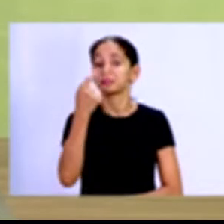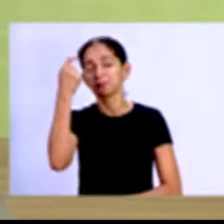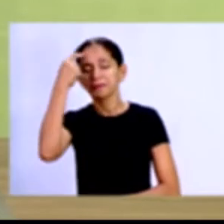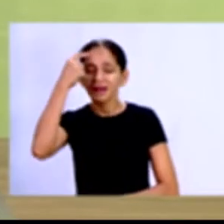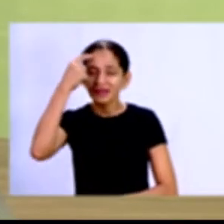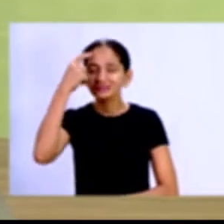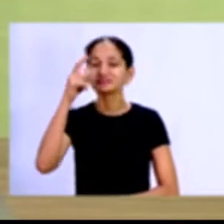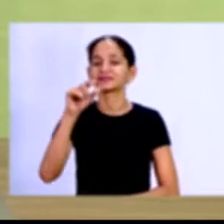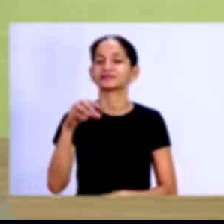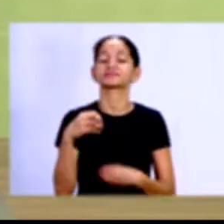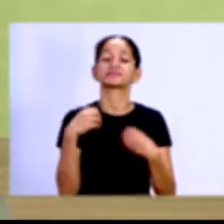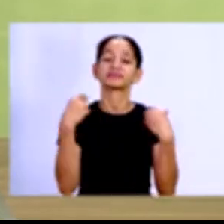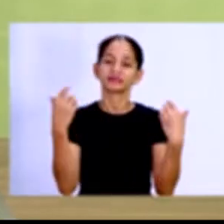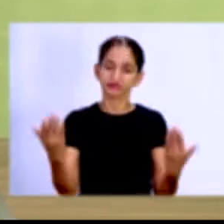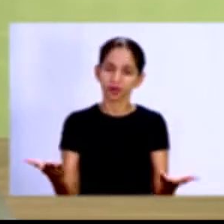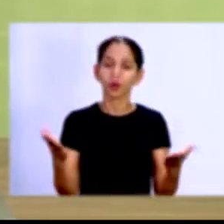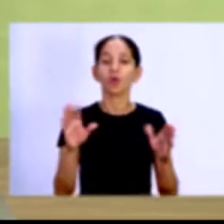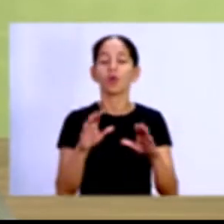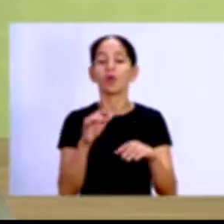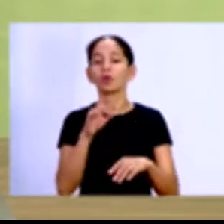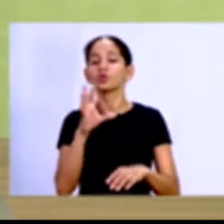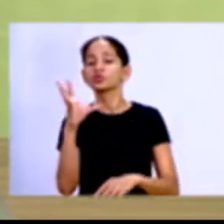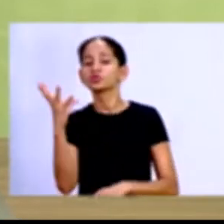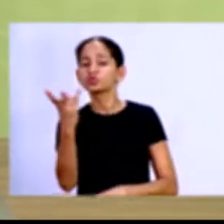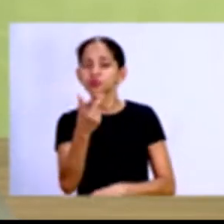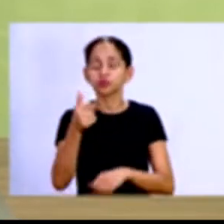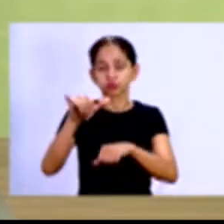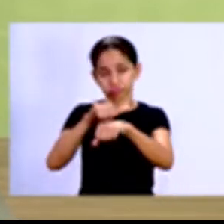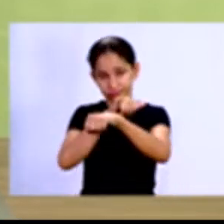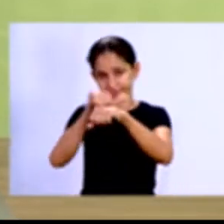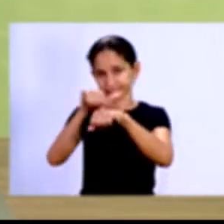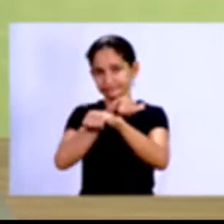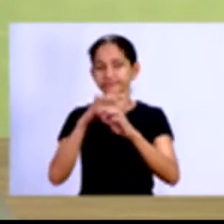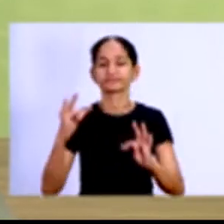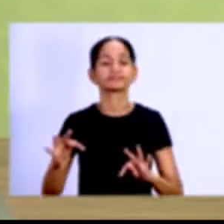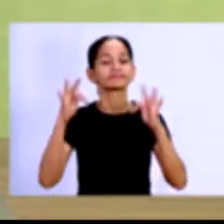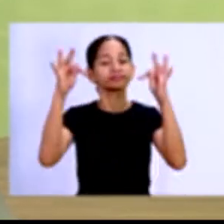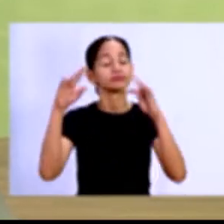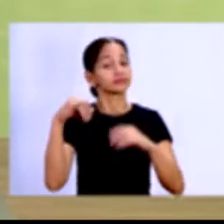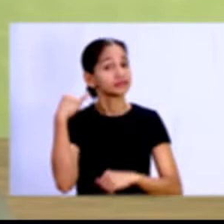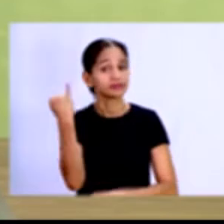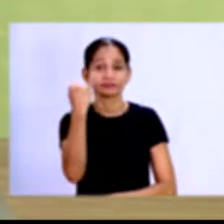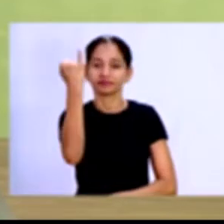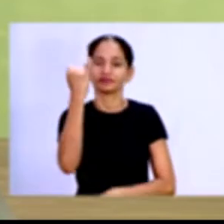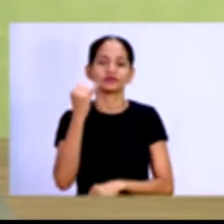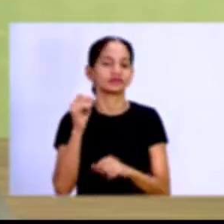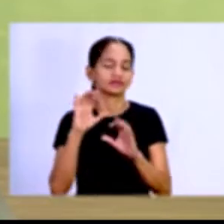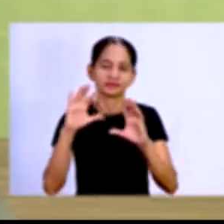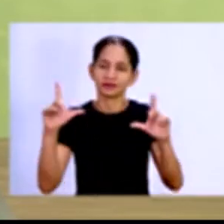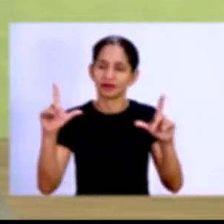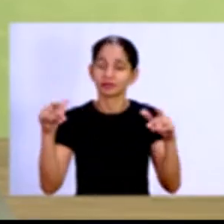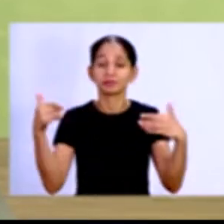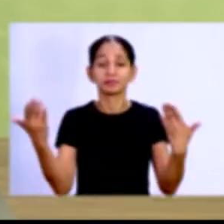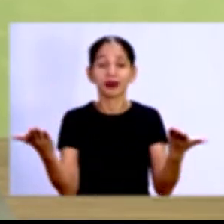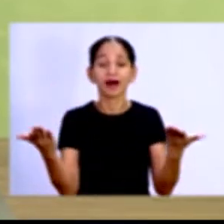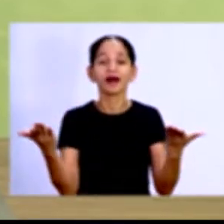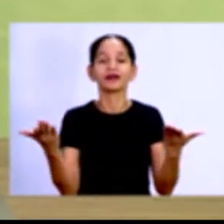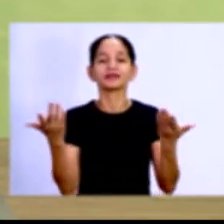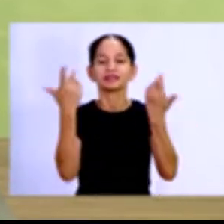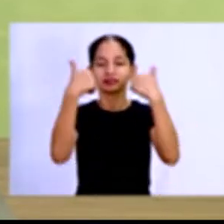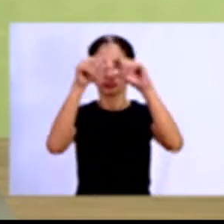pensada? Com certeza, todas essas ferramentas hoje em dia são de suma importância, né? E a rede mundial,